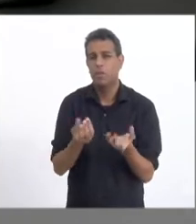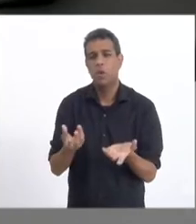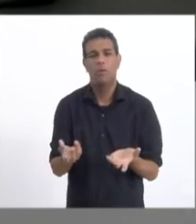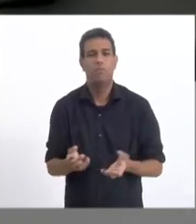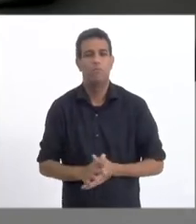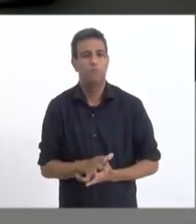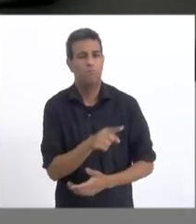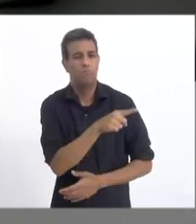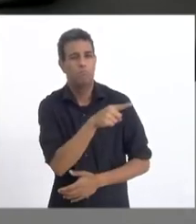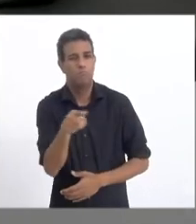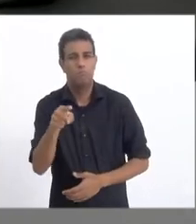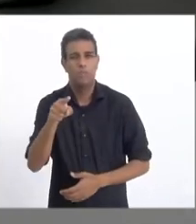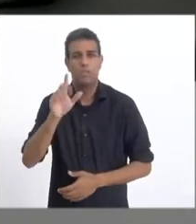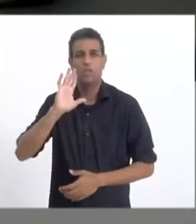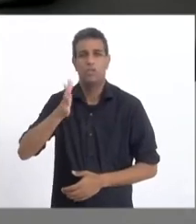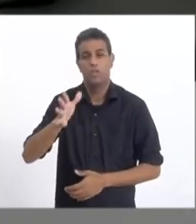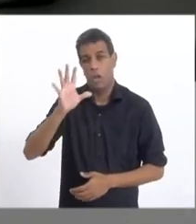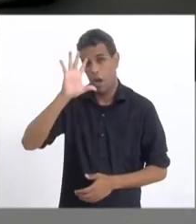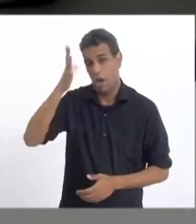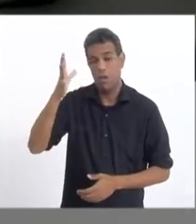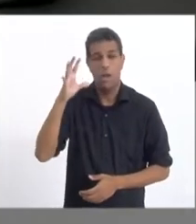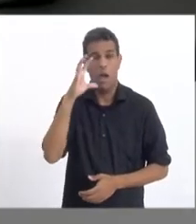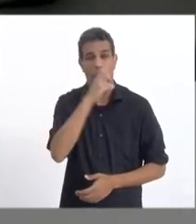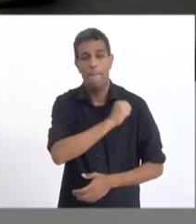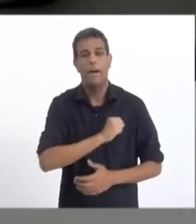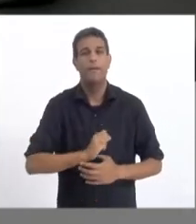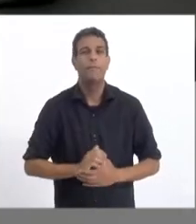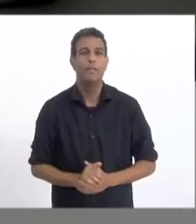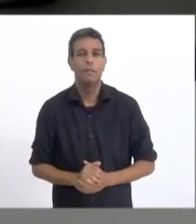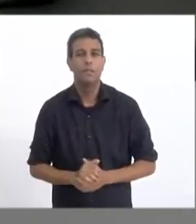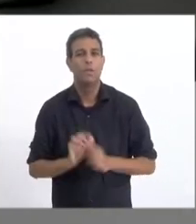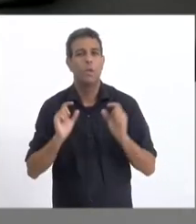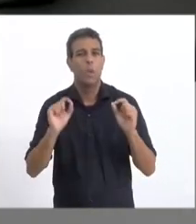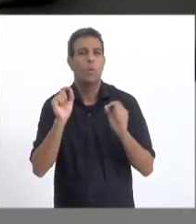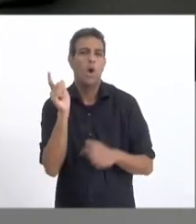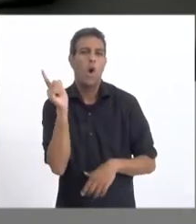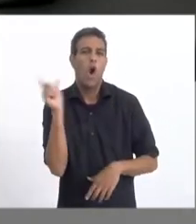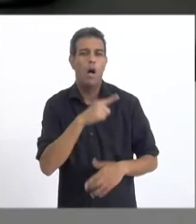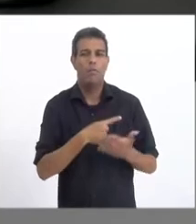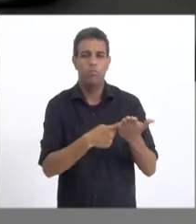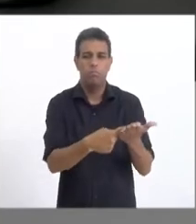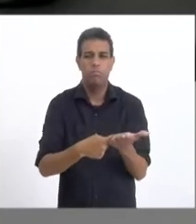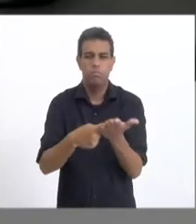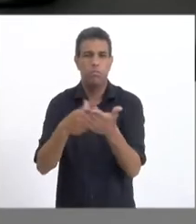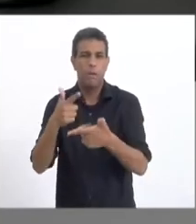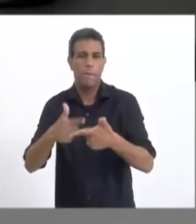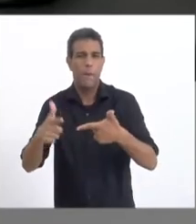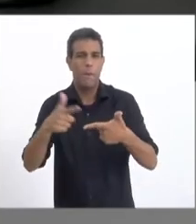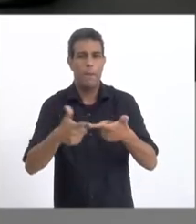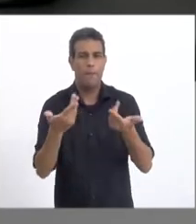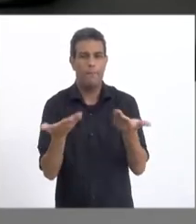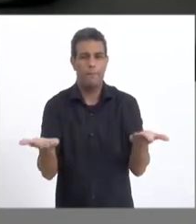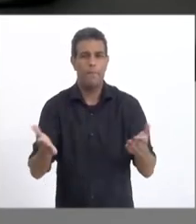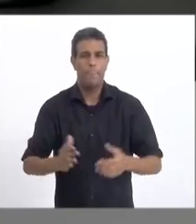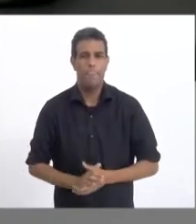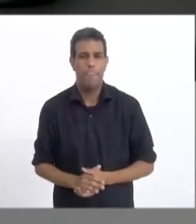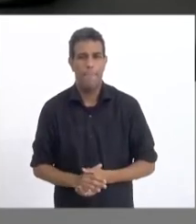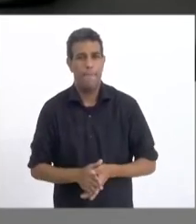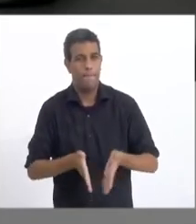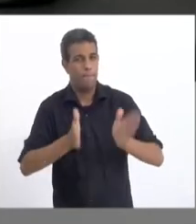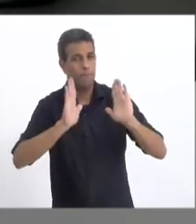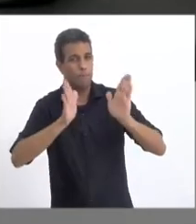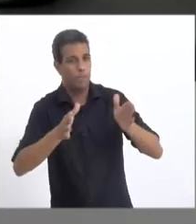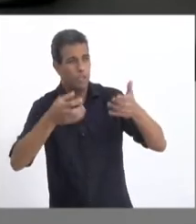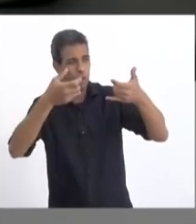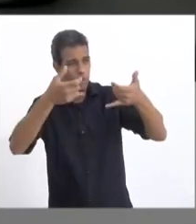como uma solução talvez rápida, imediata, para um problema tão complexo. Como foi colocado